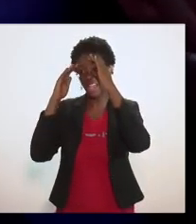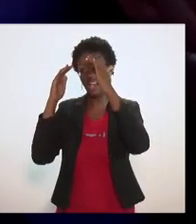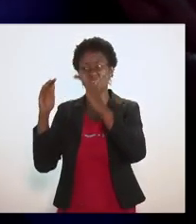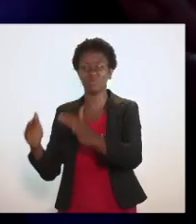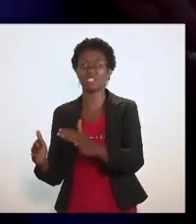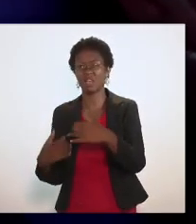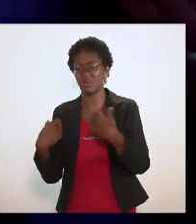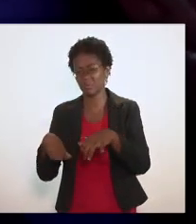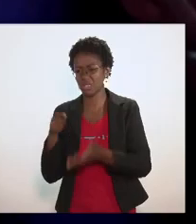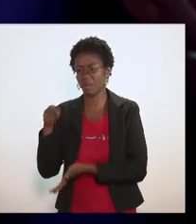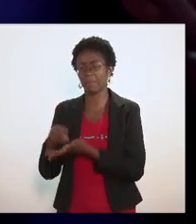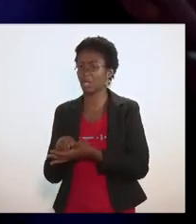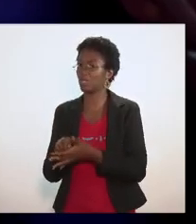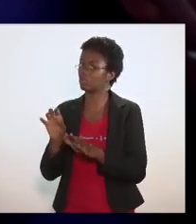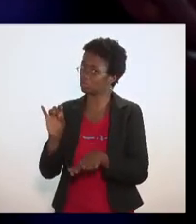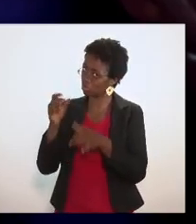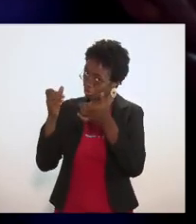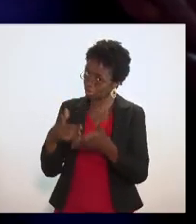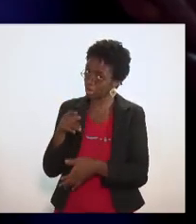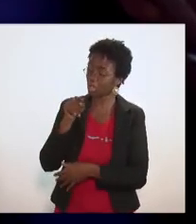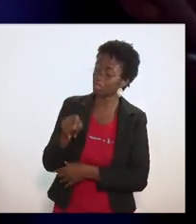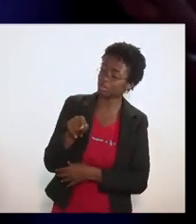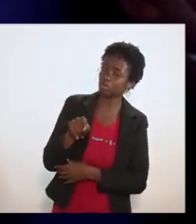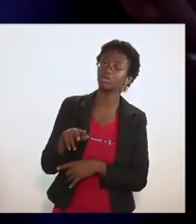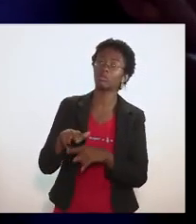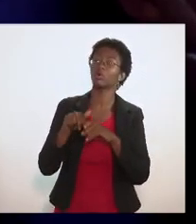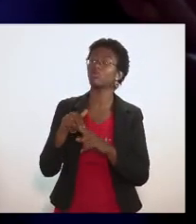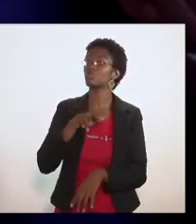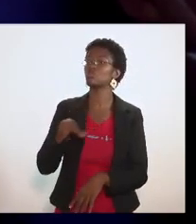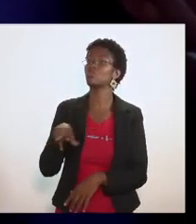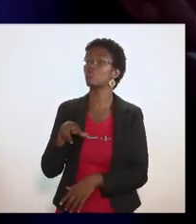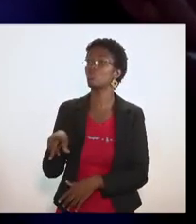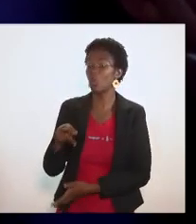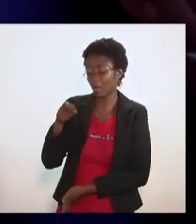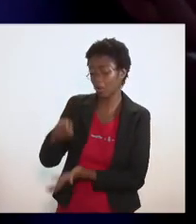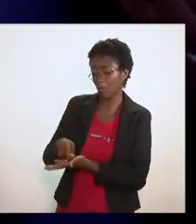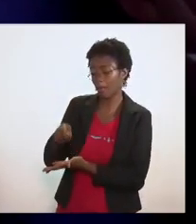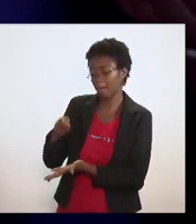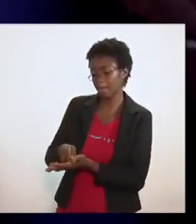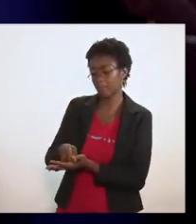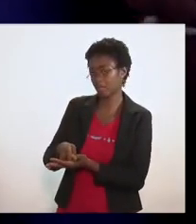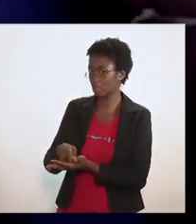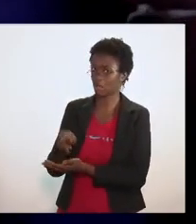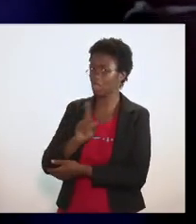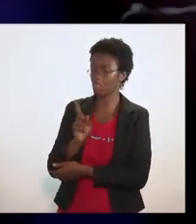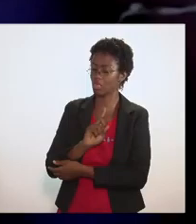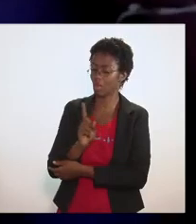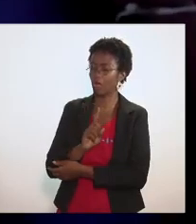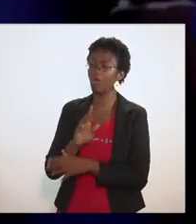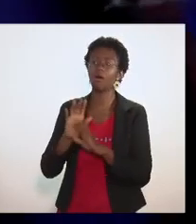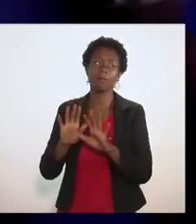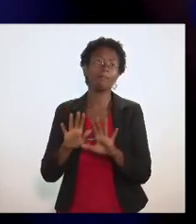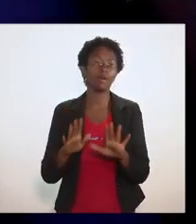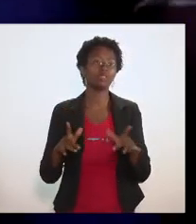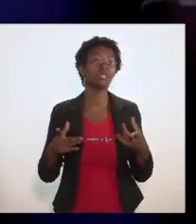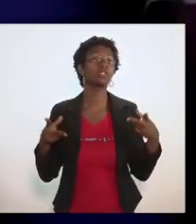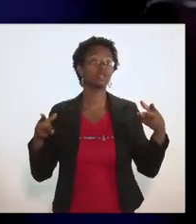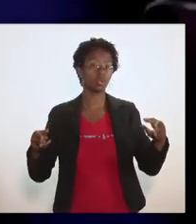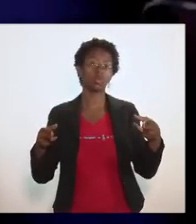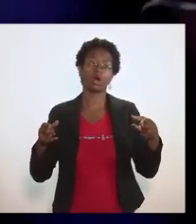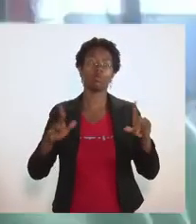fazer. Entendeu? Como também não se está pedindo para adequar, para realizar um investimento do acústico, desde que